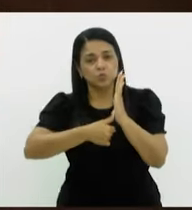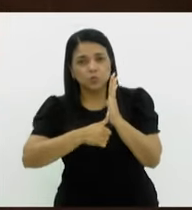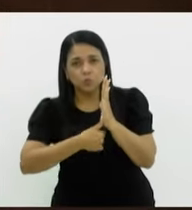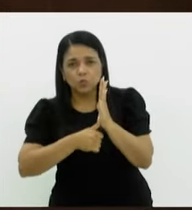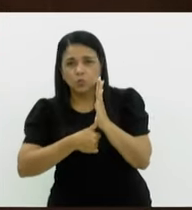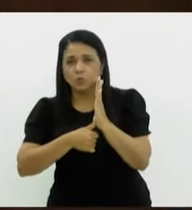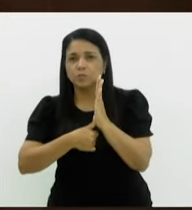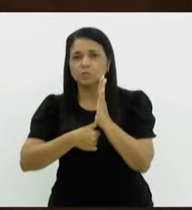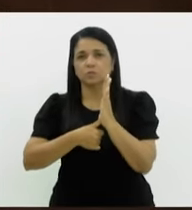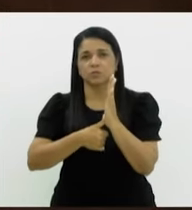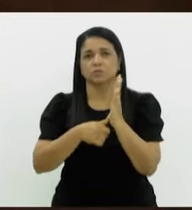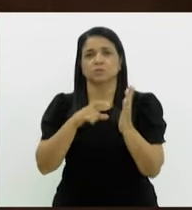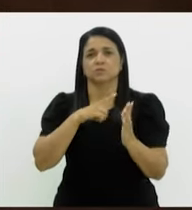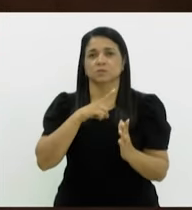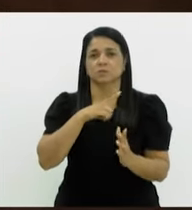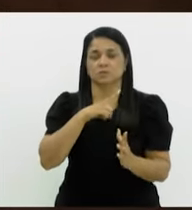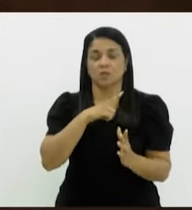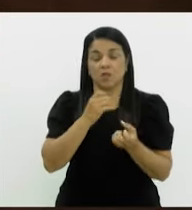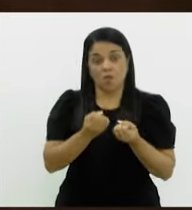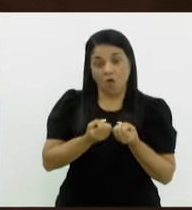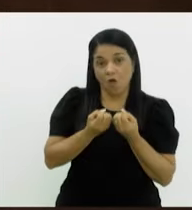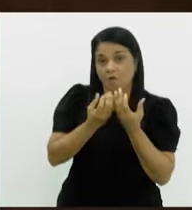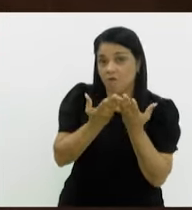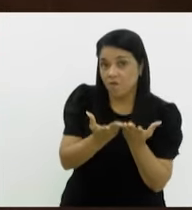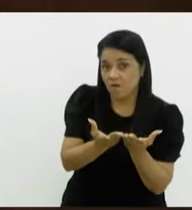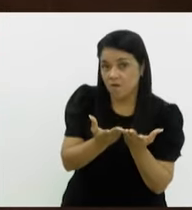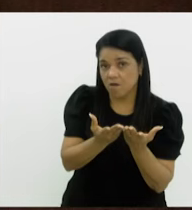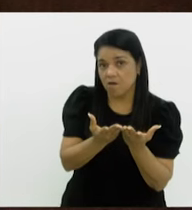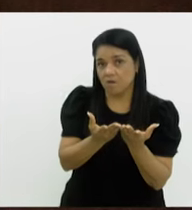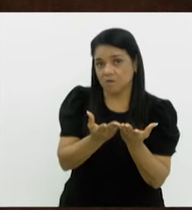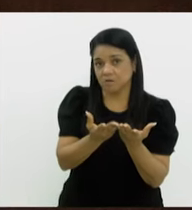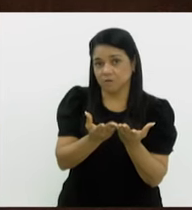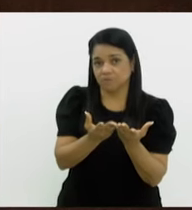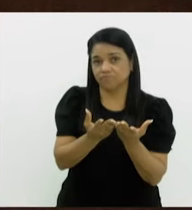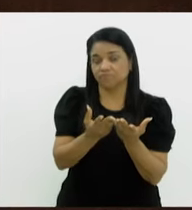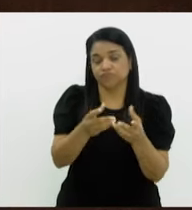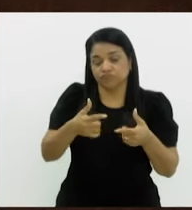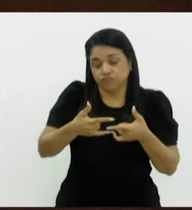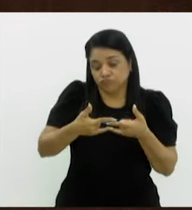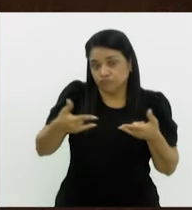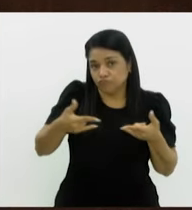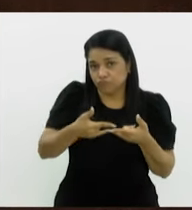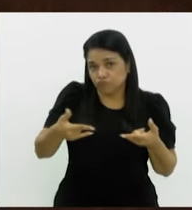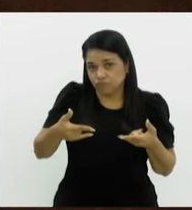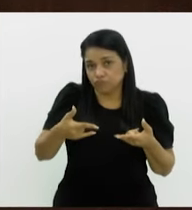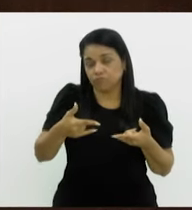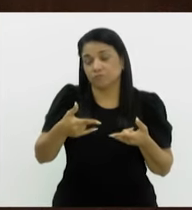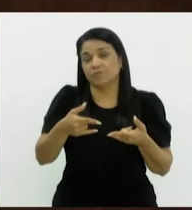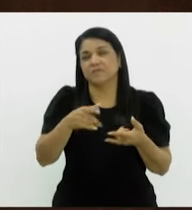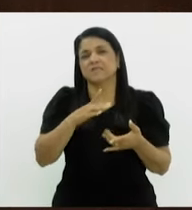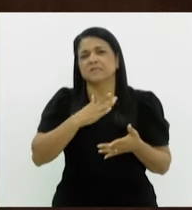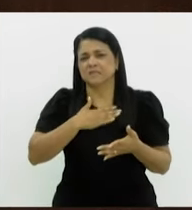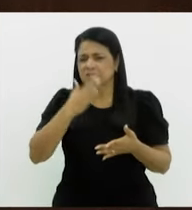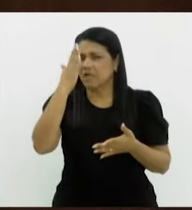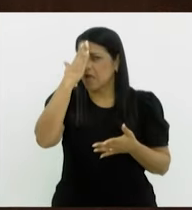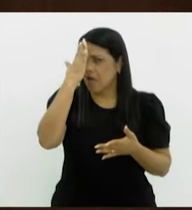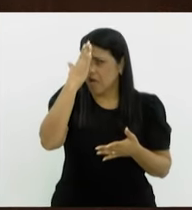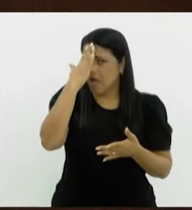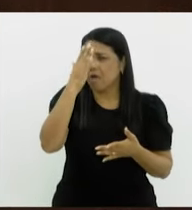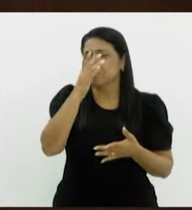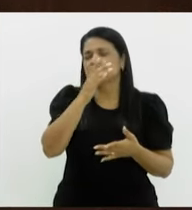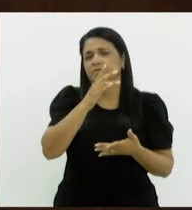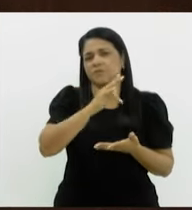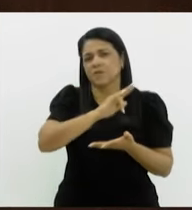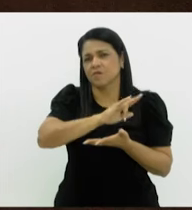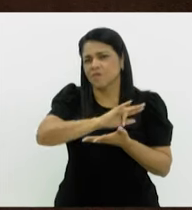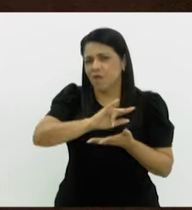né, que terão que fazer a oferta desses ingressos. Muitos deles, nós sabemos que hoje,